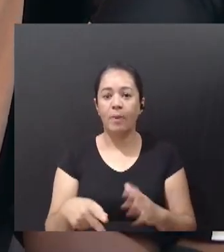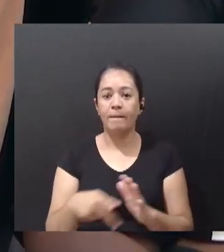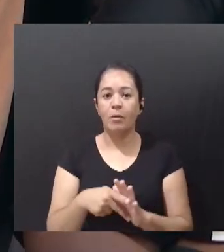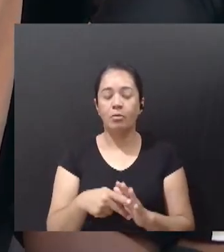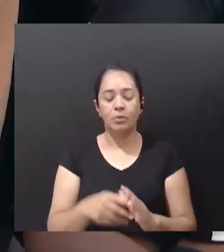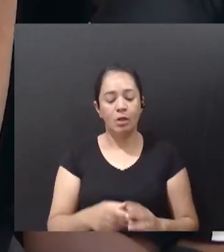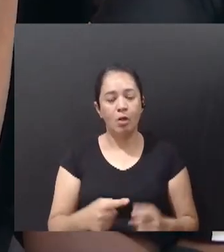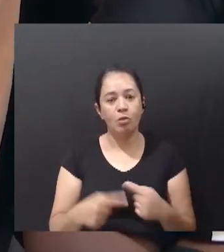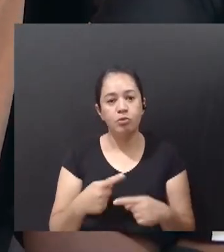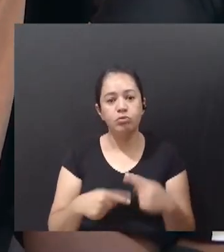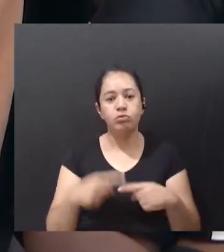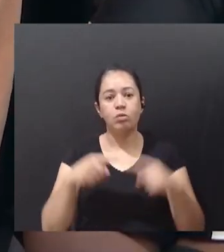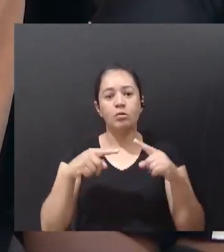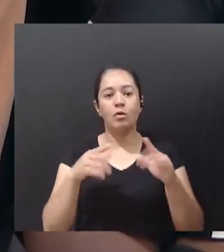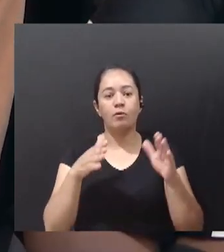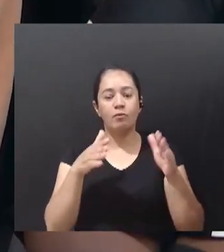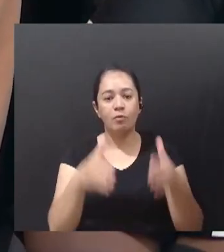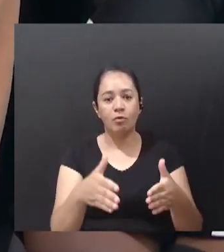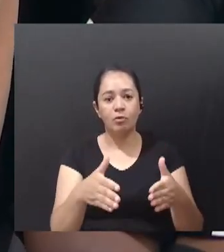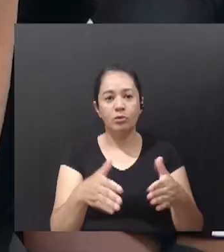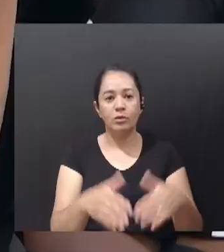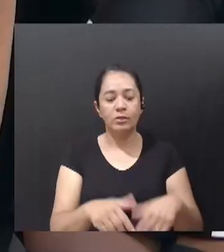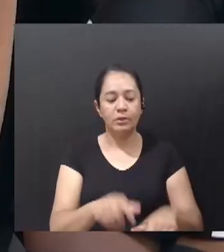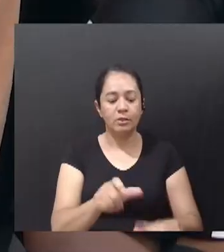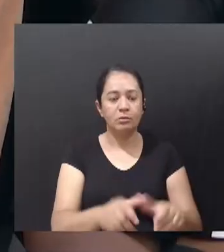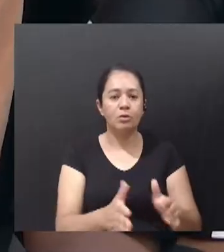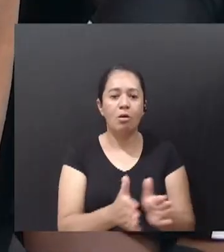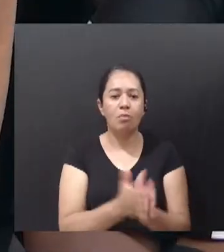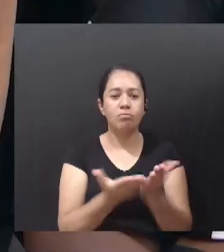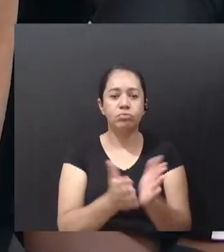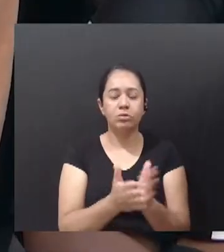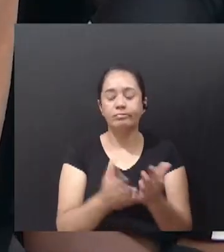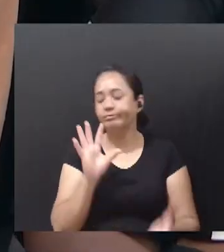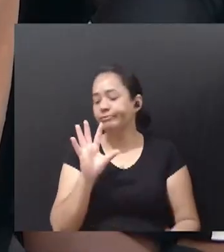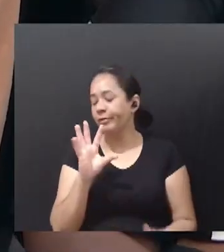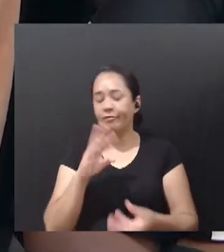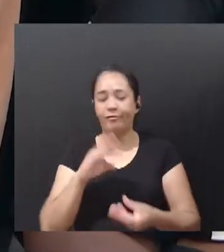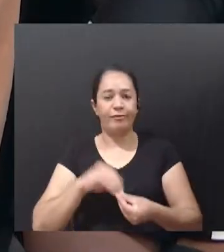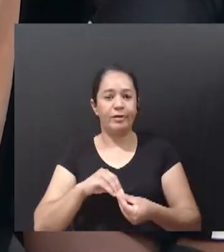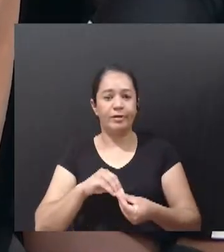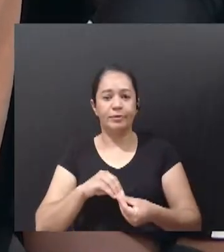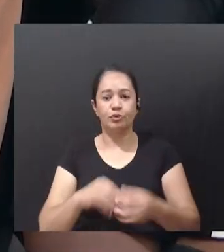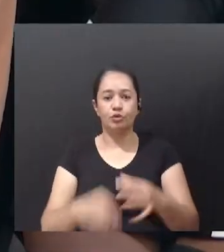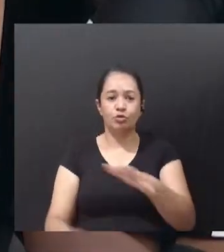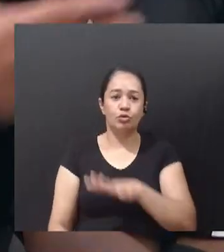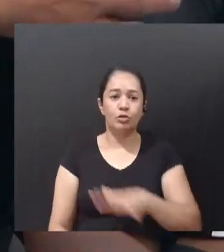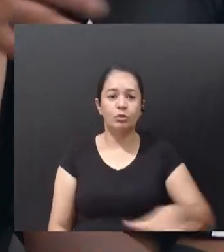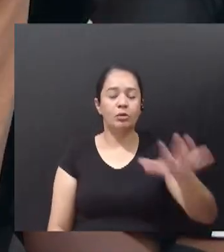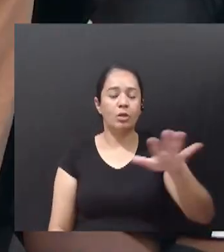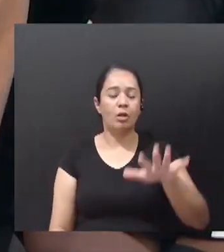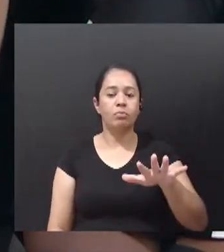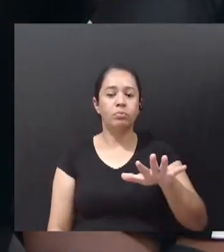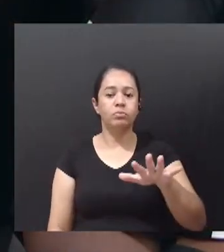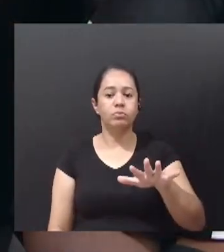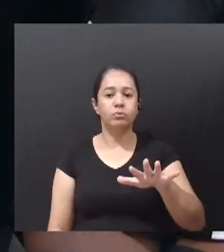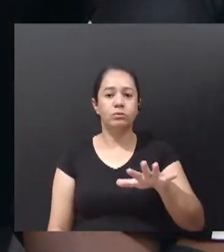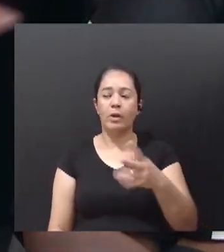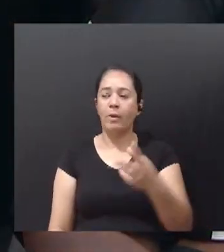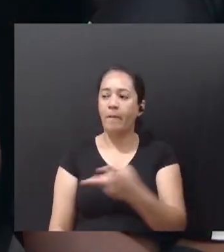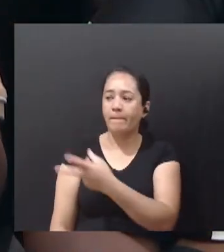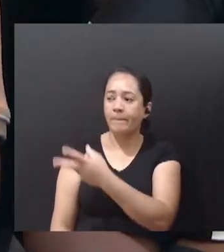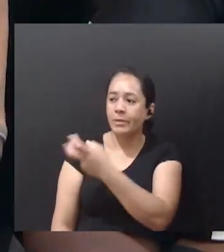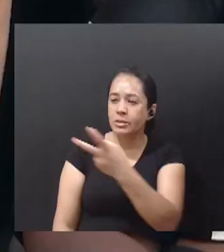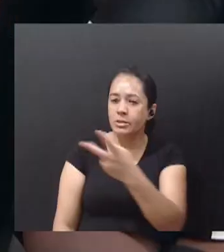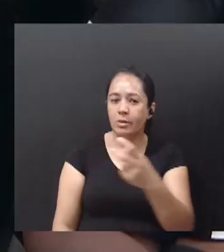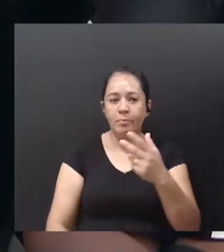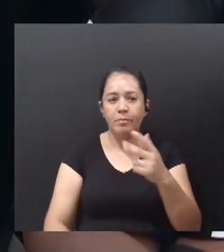prol dos mais necessitados, enfim, de um modo geral. E eu estou vendo vários artistas aqui, eu vejo que